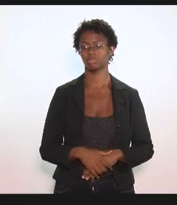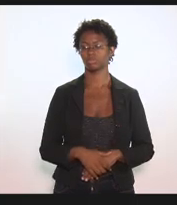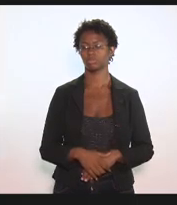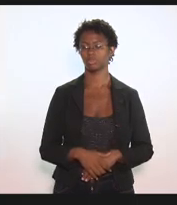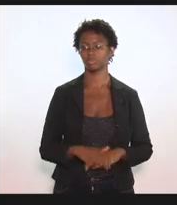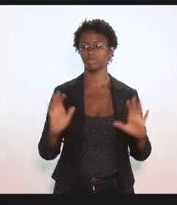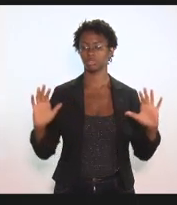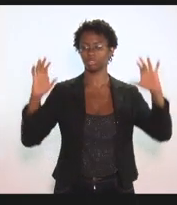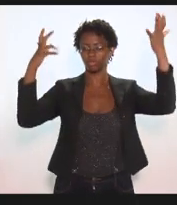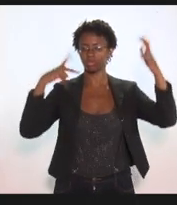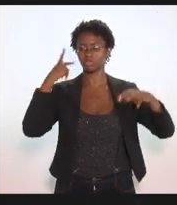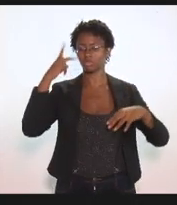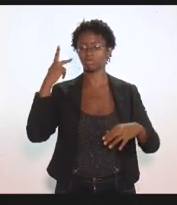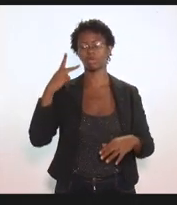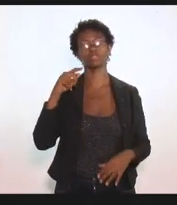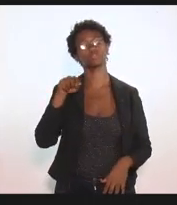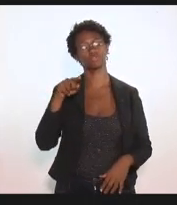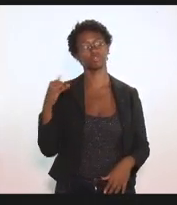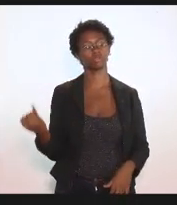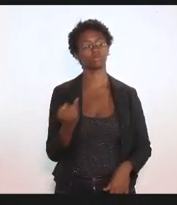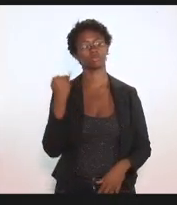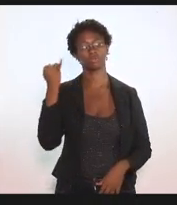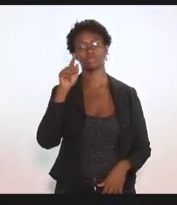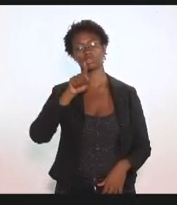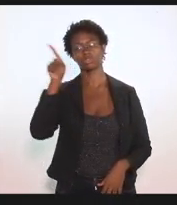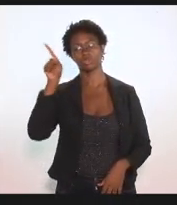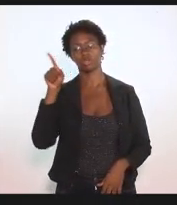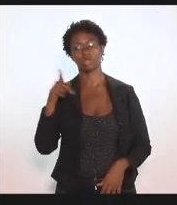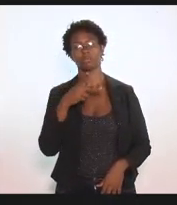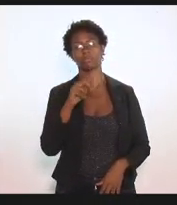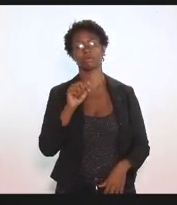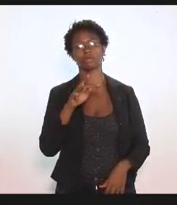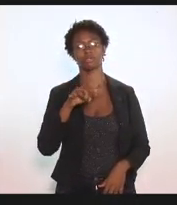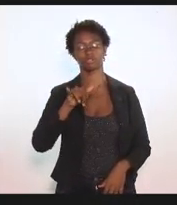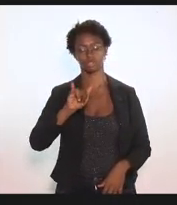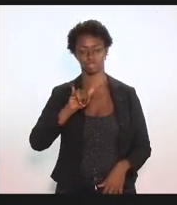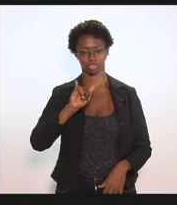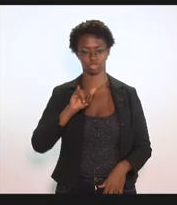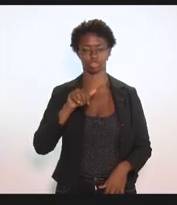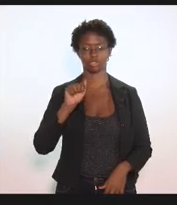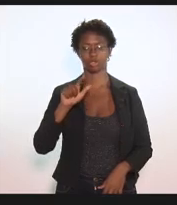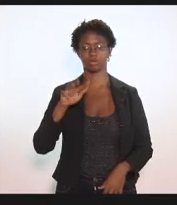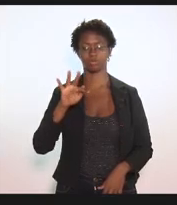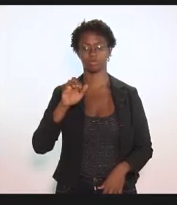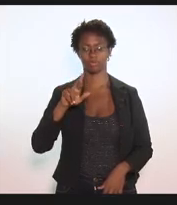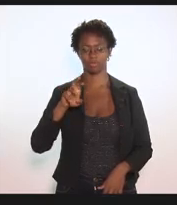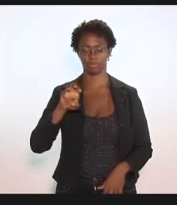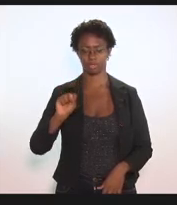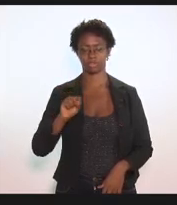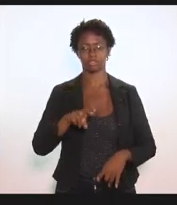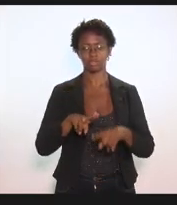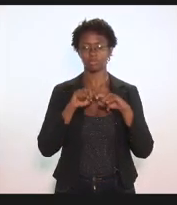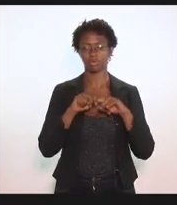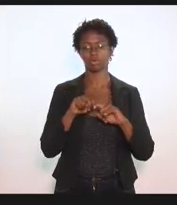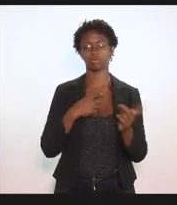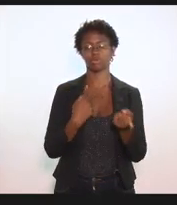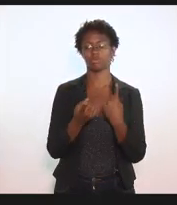do tomate é de grande relevância para o município de Paty de Alferes, no Vale do Café, pois gera um fluxo de